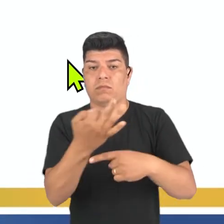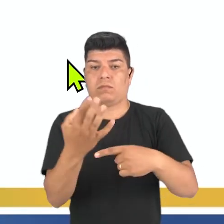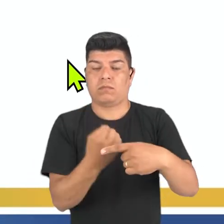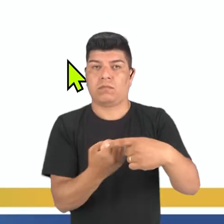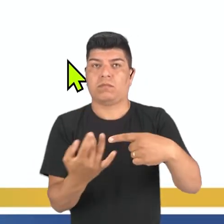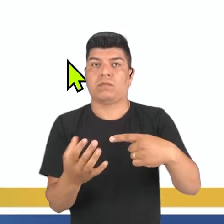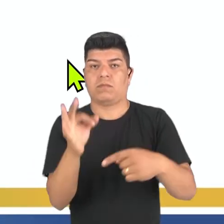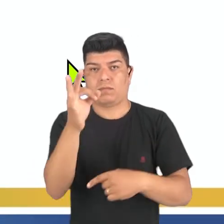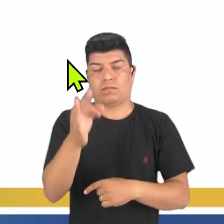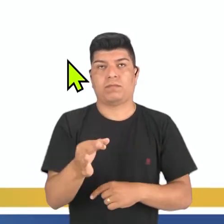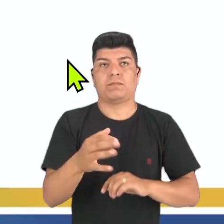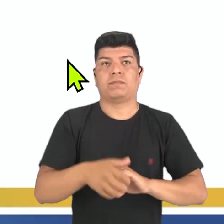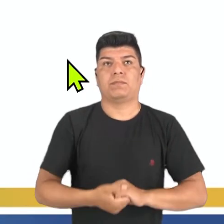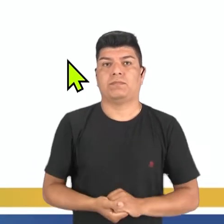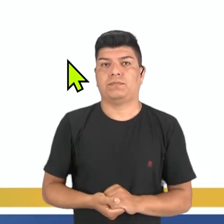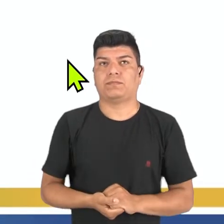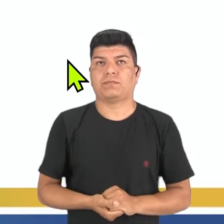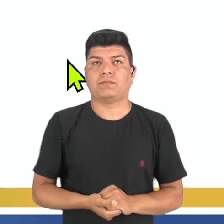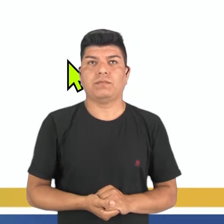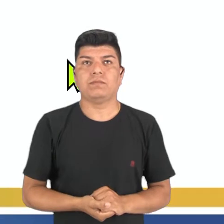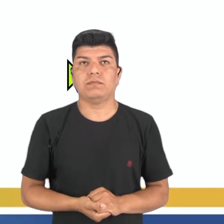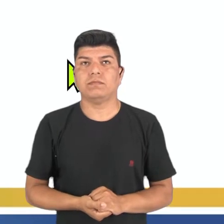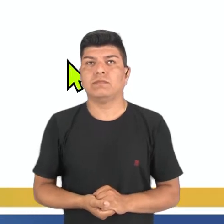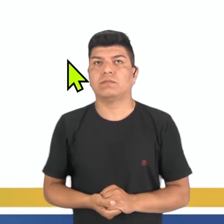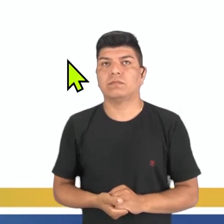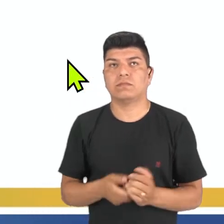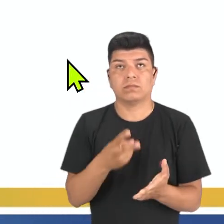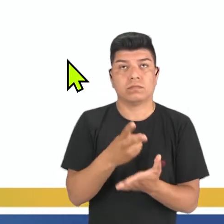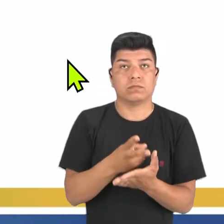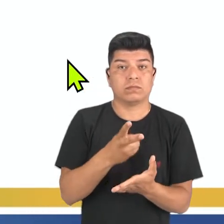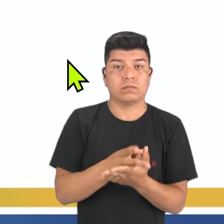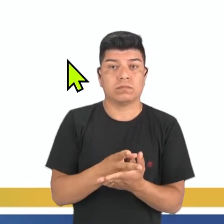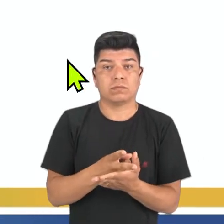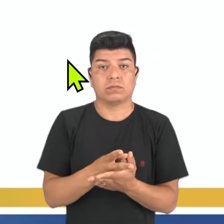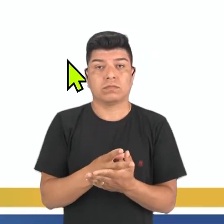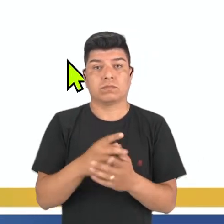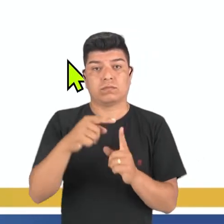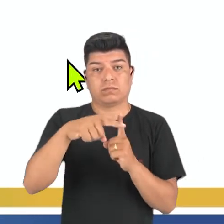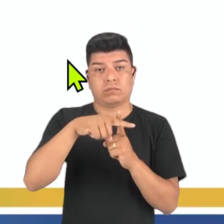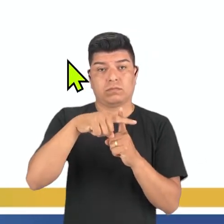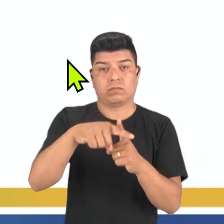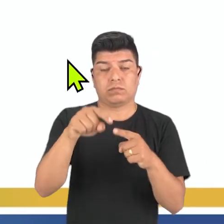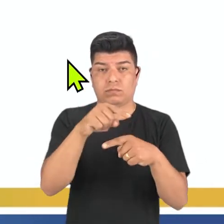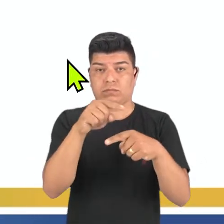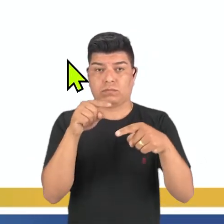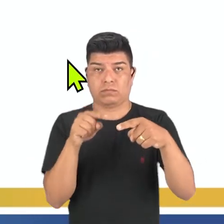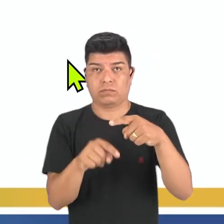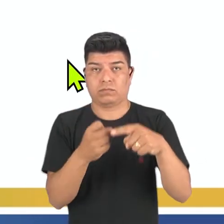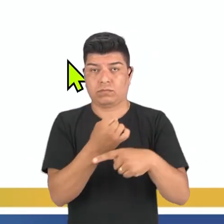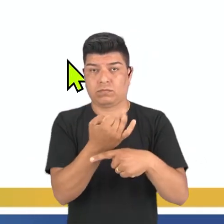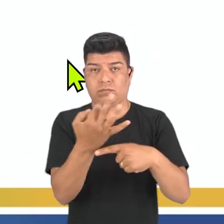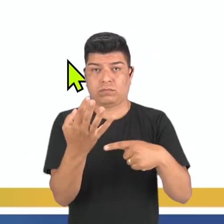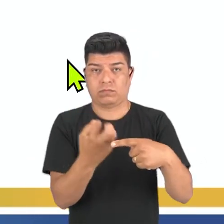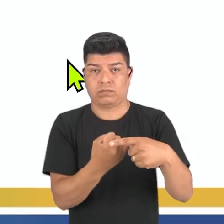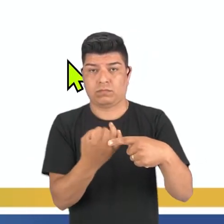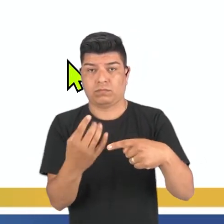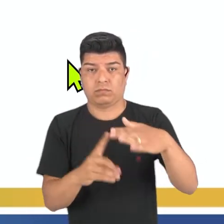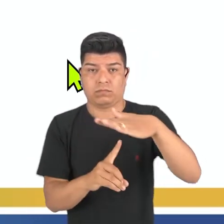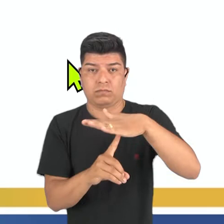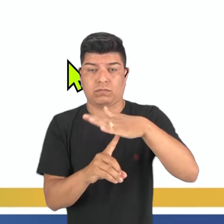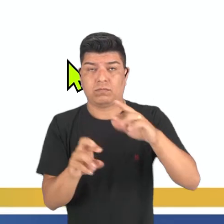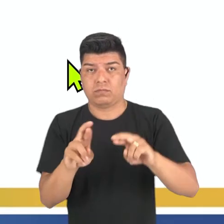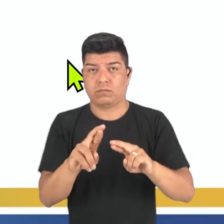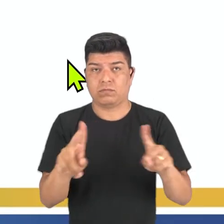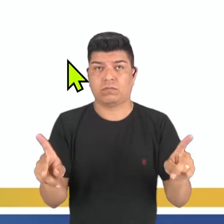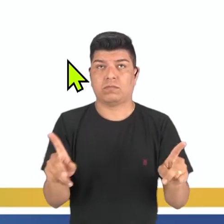fracionárias, certo? Então, toda vez que a gente for somar frações ou for subtrair frações com denominadores